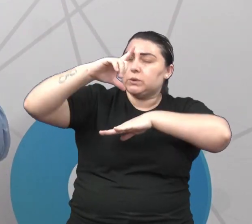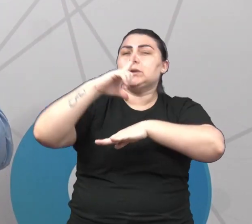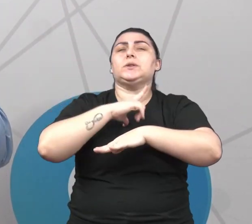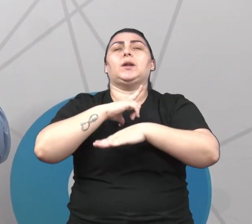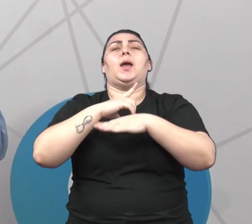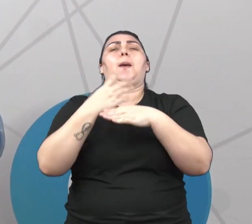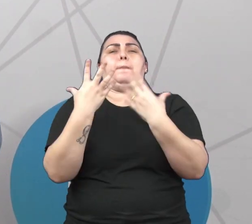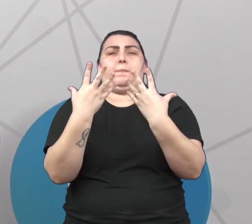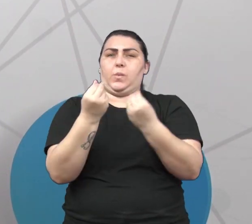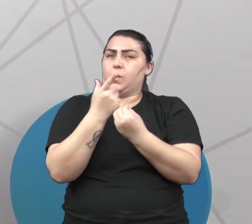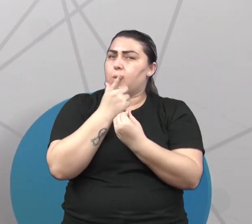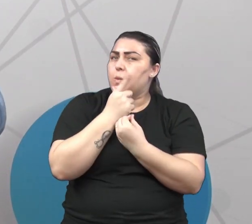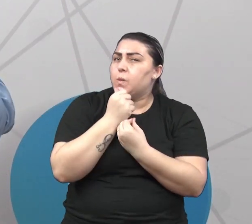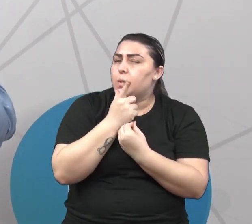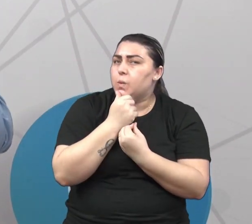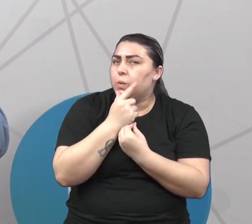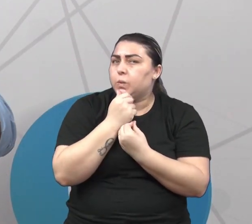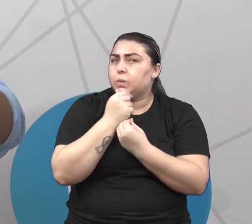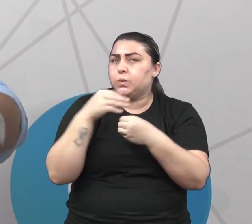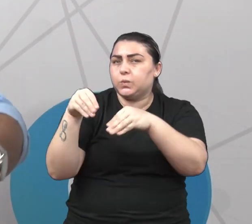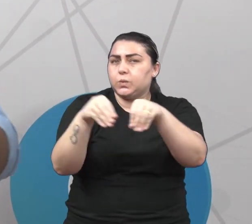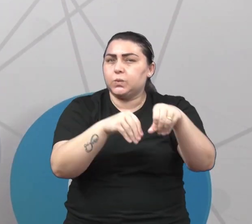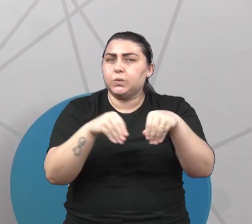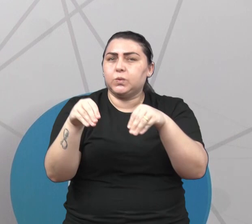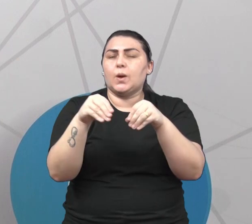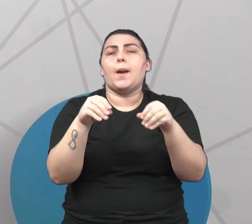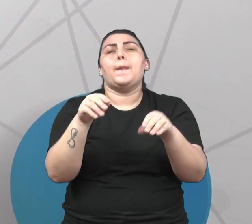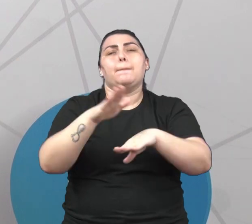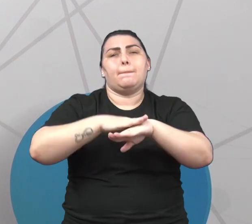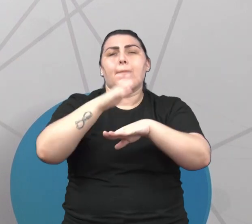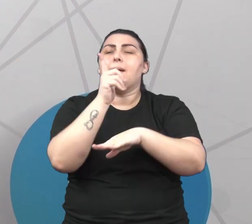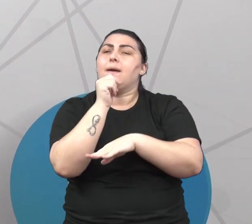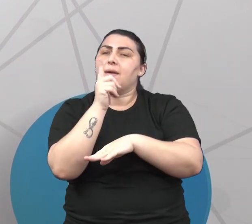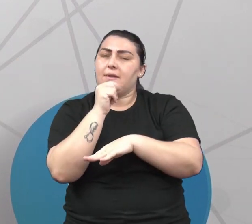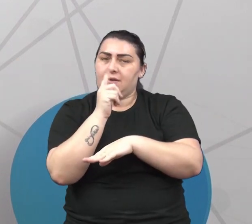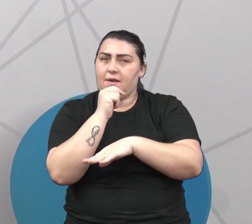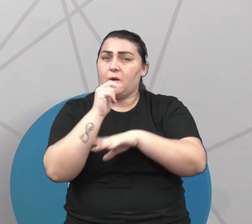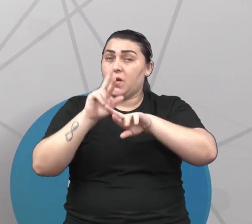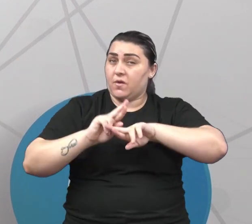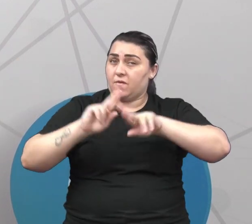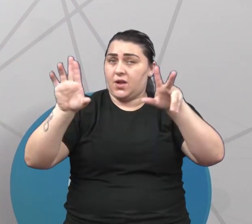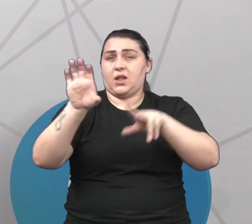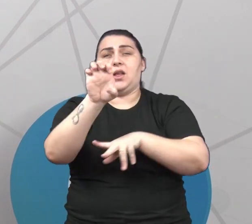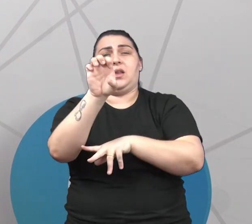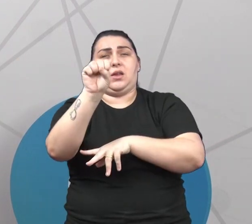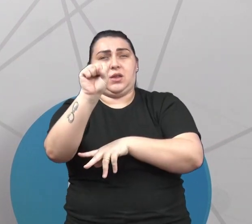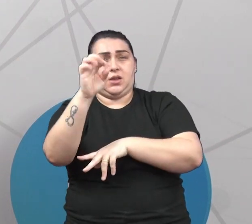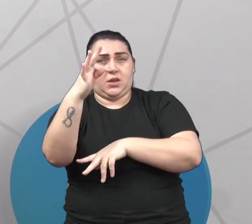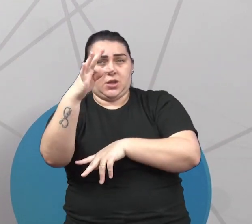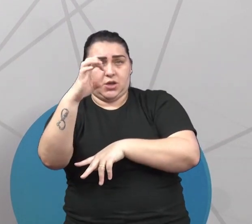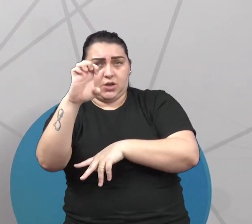bastante umidade, tá? Então o solo ele é mais propício para agricultura e pecuária, diferente da estepe, ok?